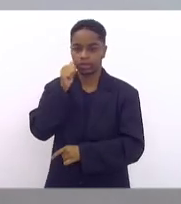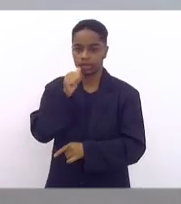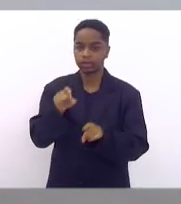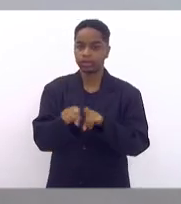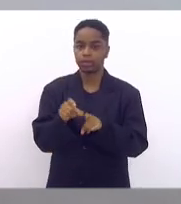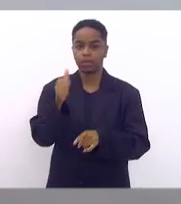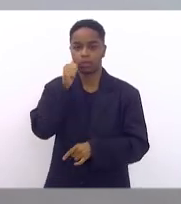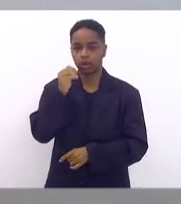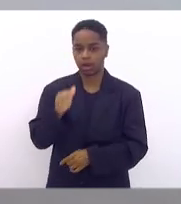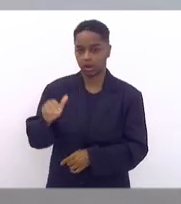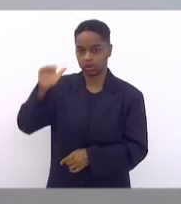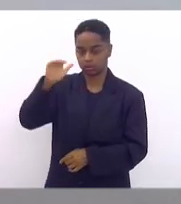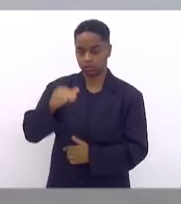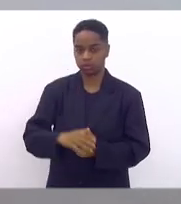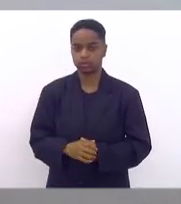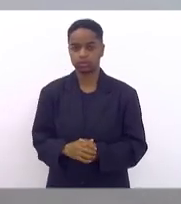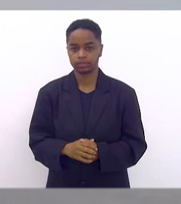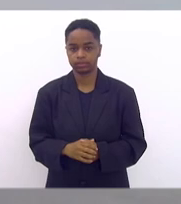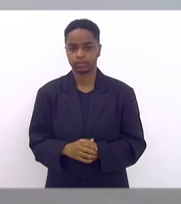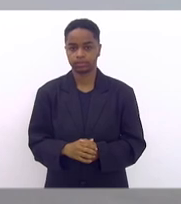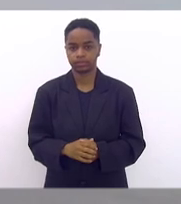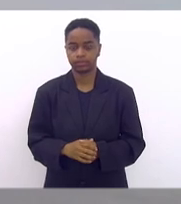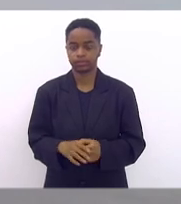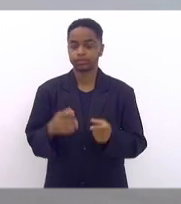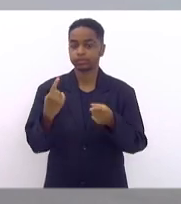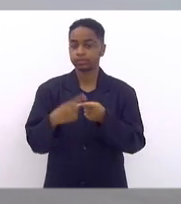mulheres. A gente consegue